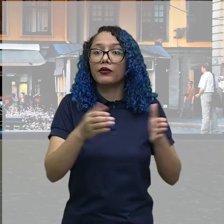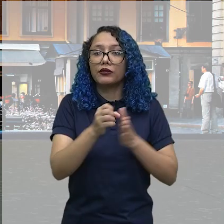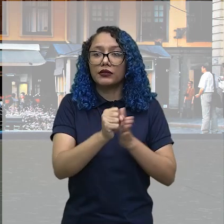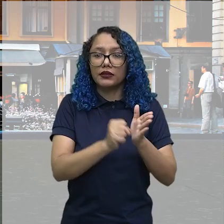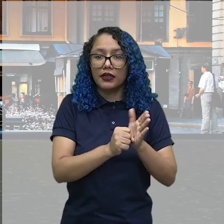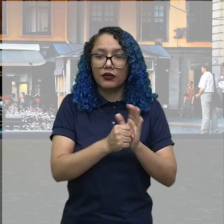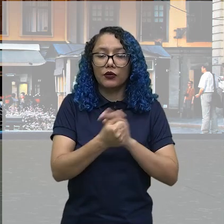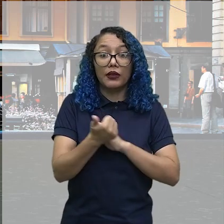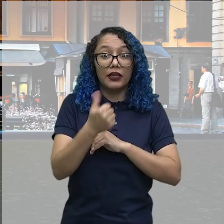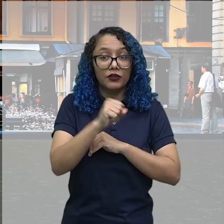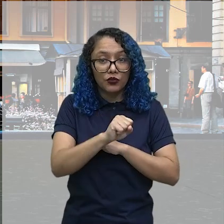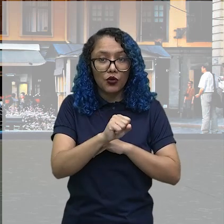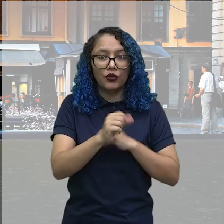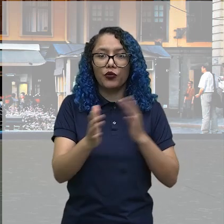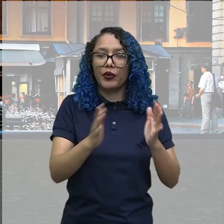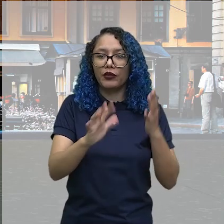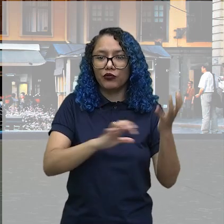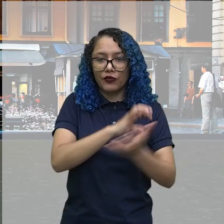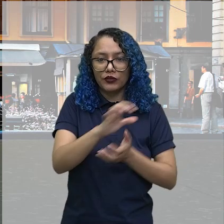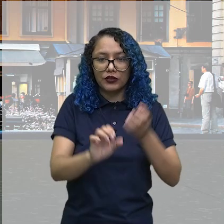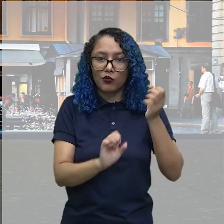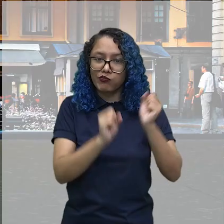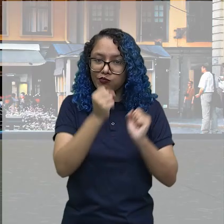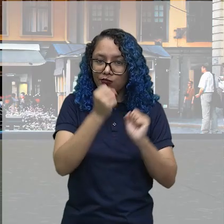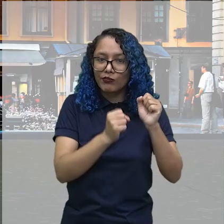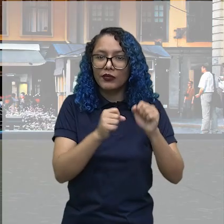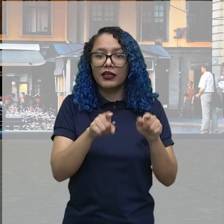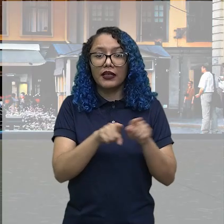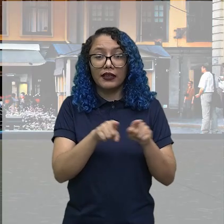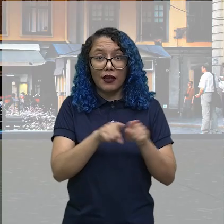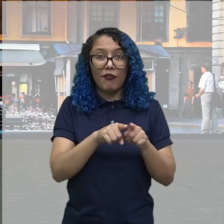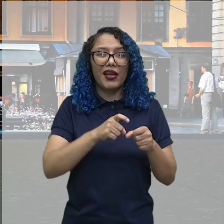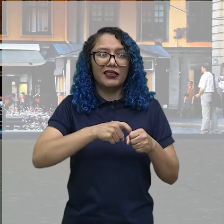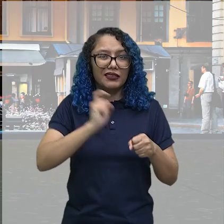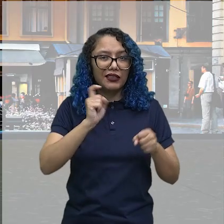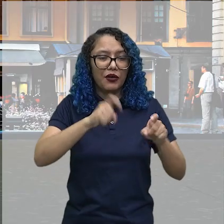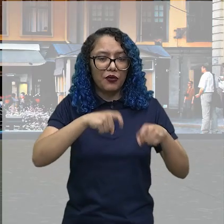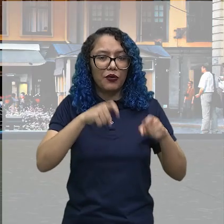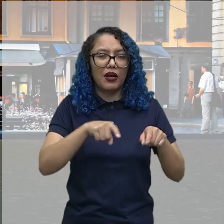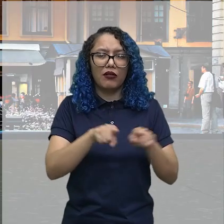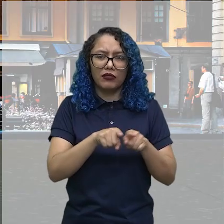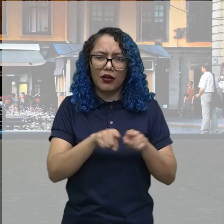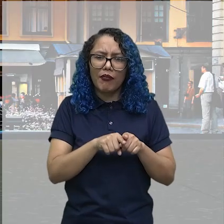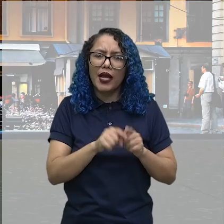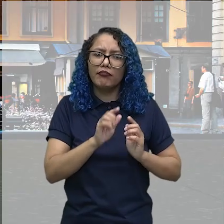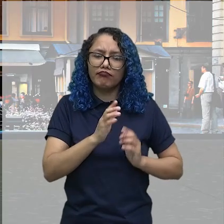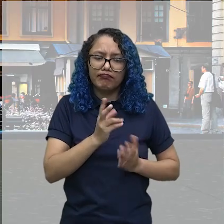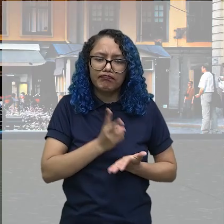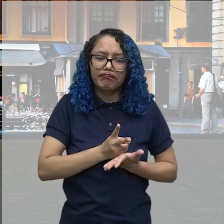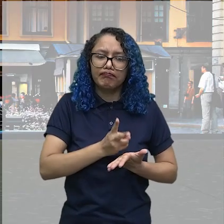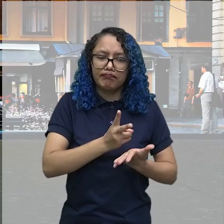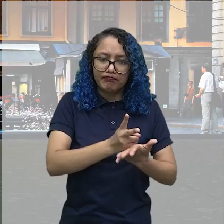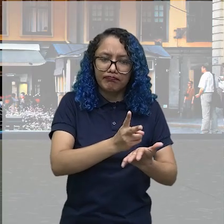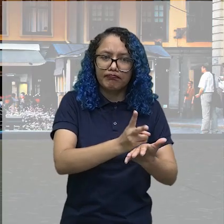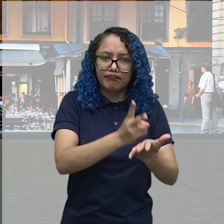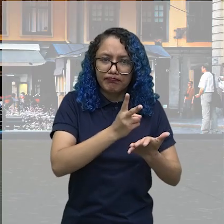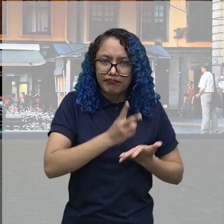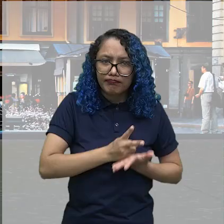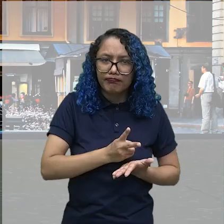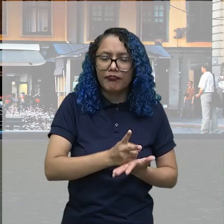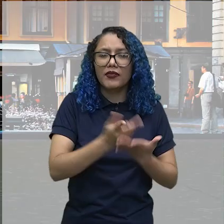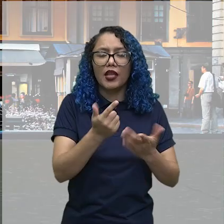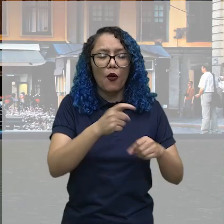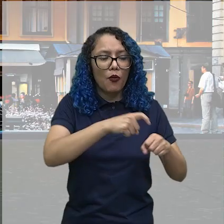com as revoluções industriais, isso aconteceu através do êxodo rural, que foi moderado e contínuo, né? Então, essa migração campo